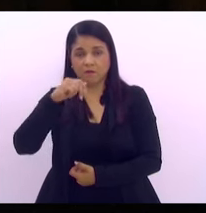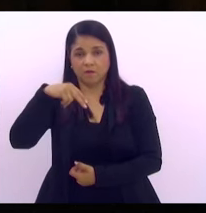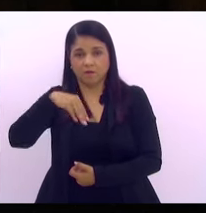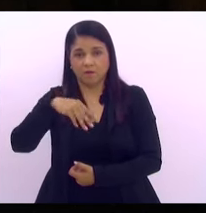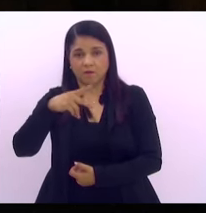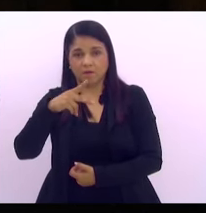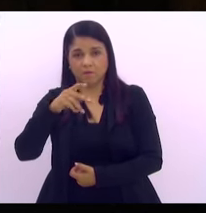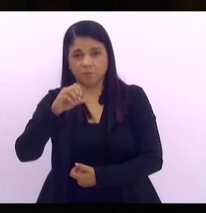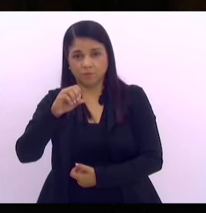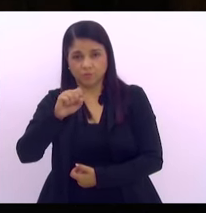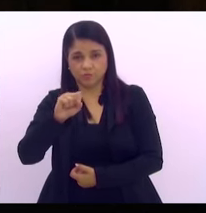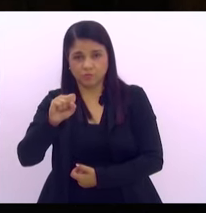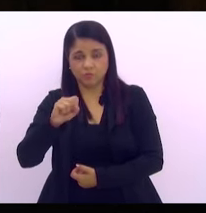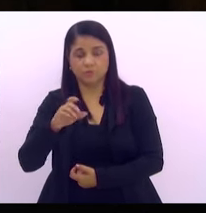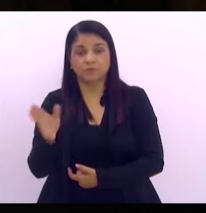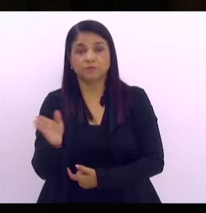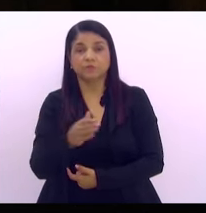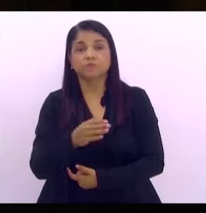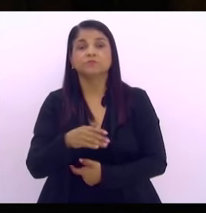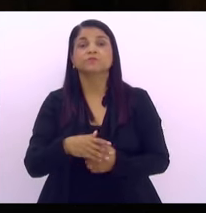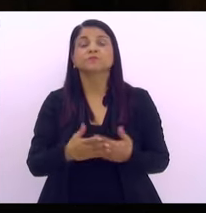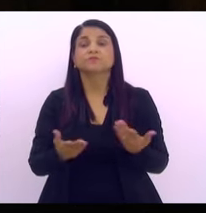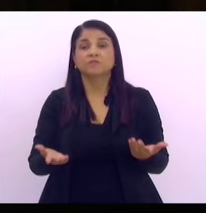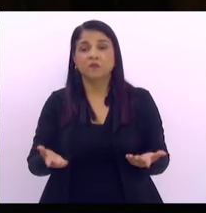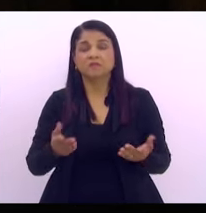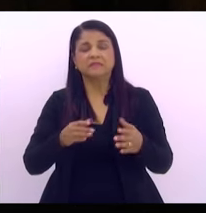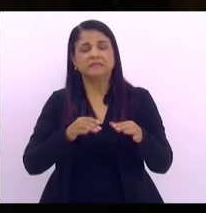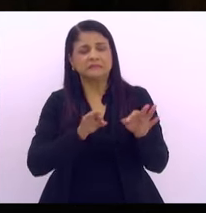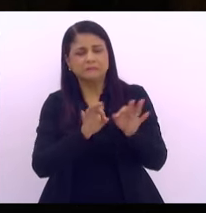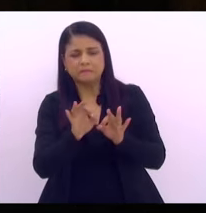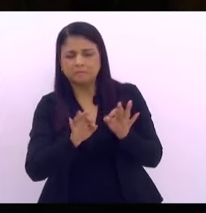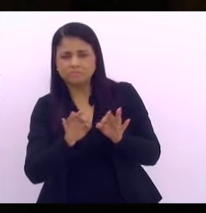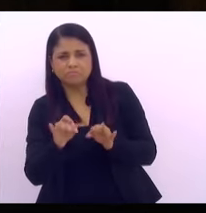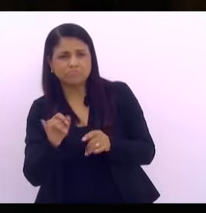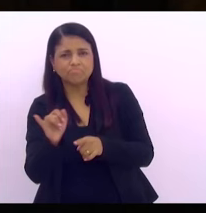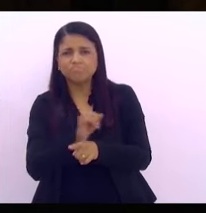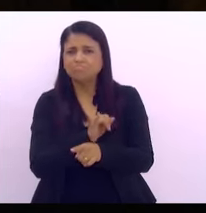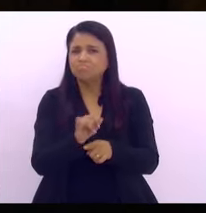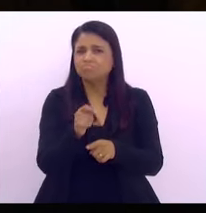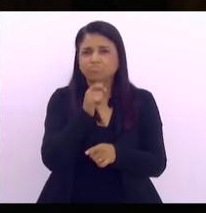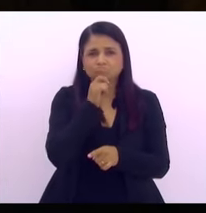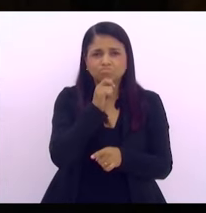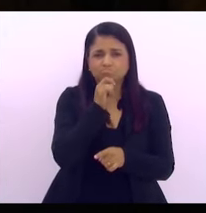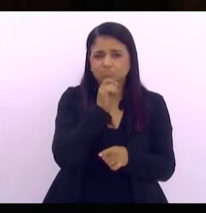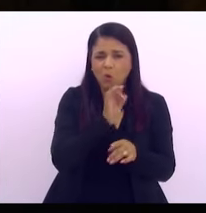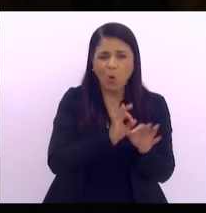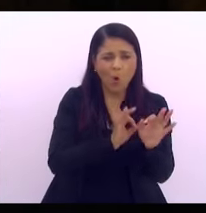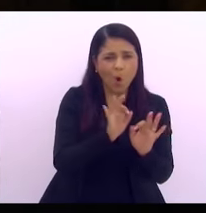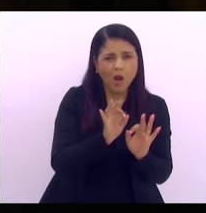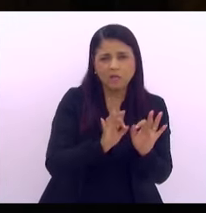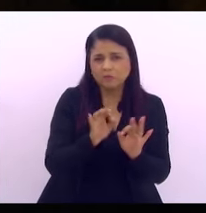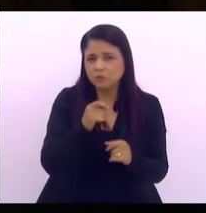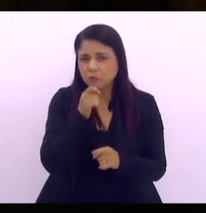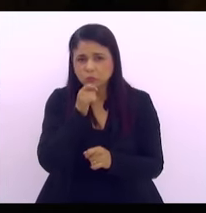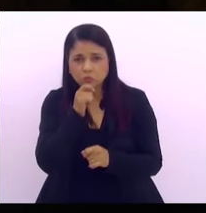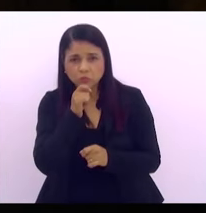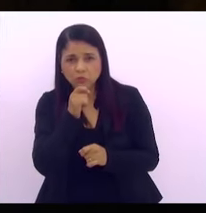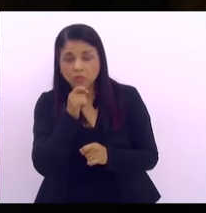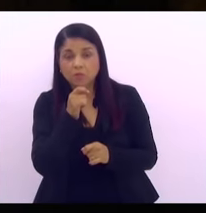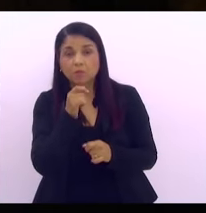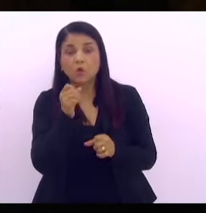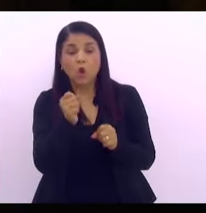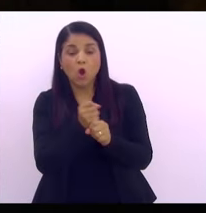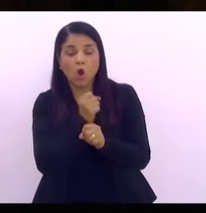Trânsito esse que está sendo mal elaborado, mal planejado, mal organizado, por